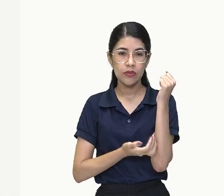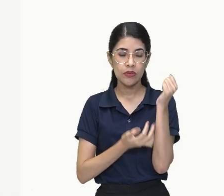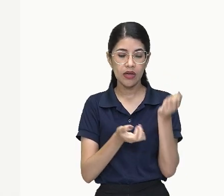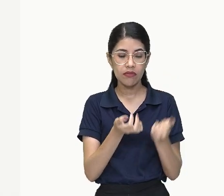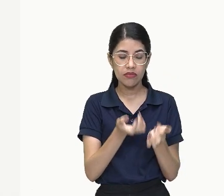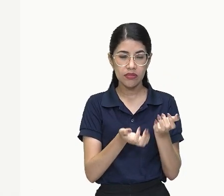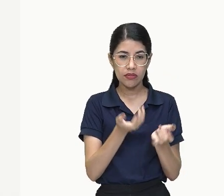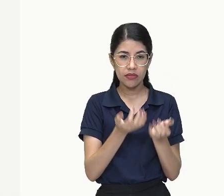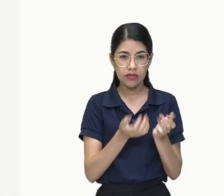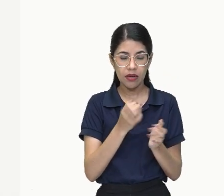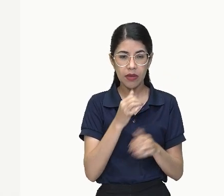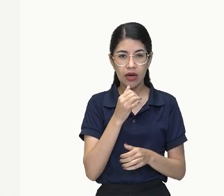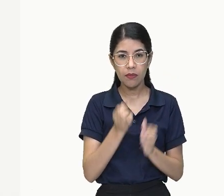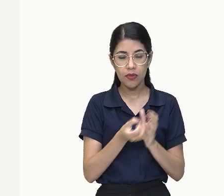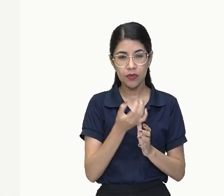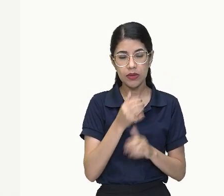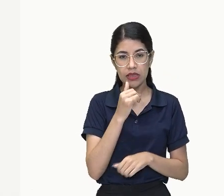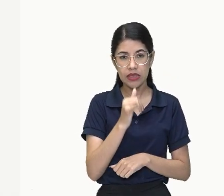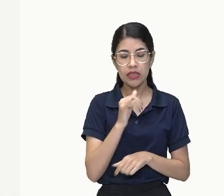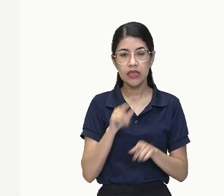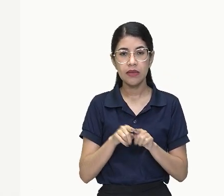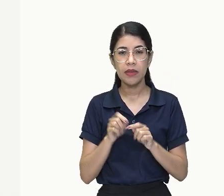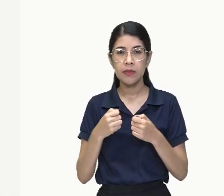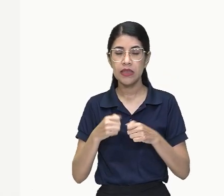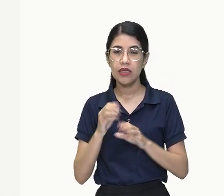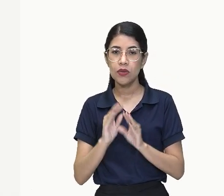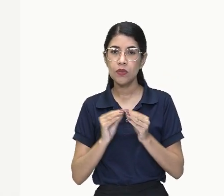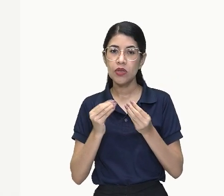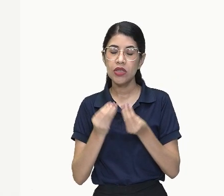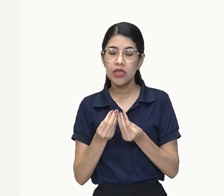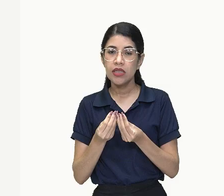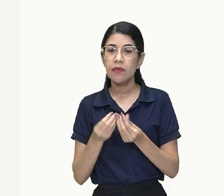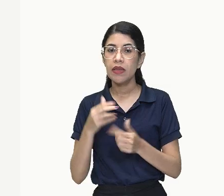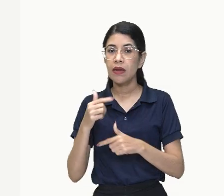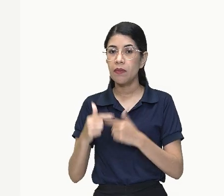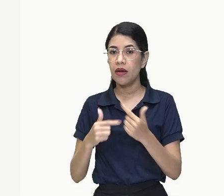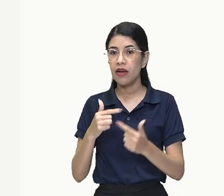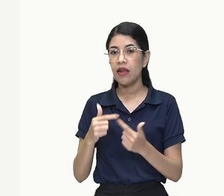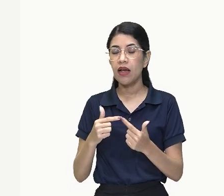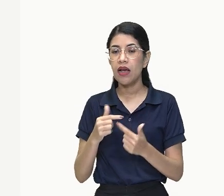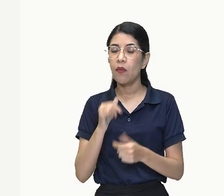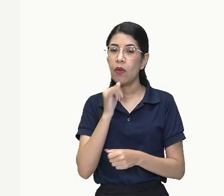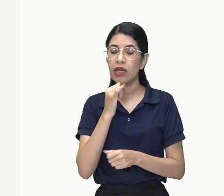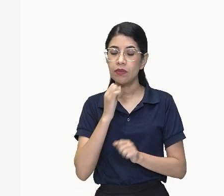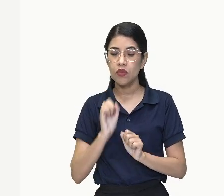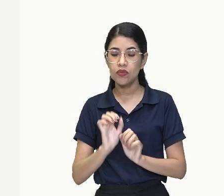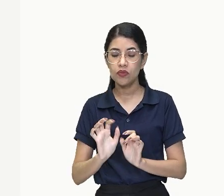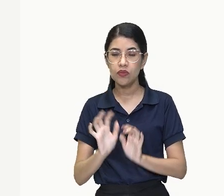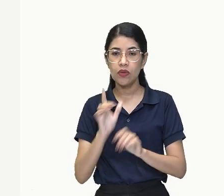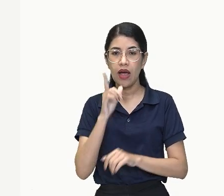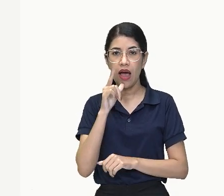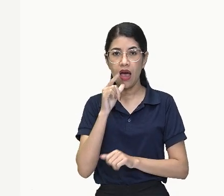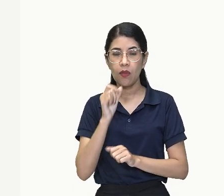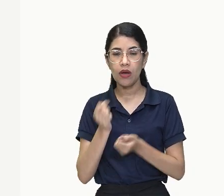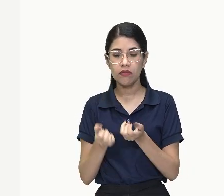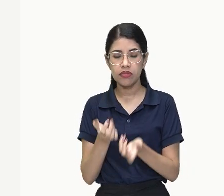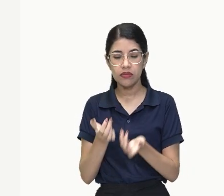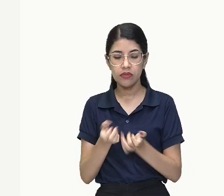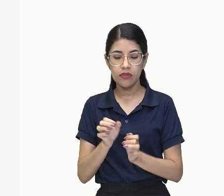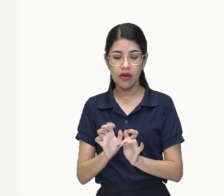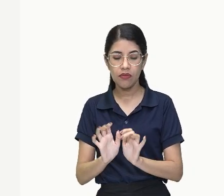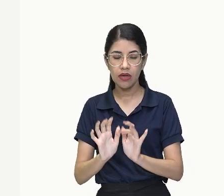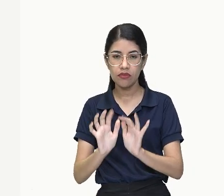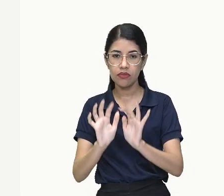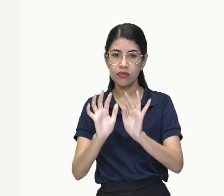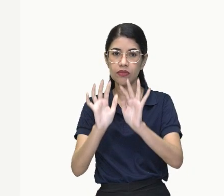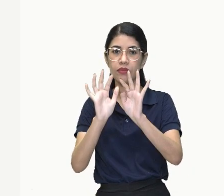fonte de calor. E precisa também de uma substância de trabalho, no caso, o vapor d'água, que aí é capaz de